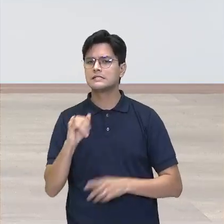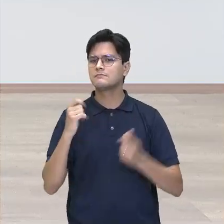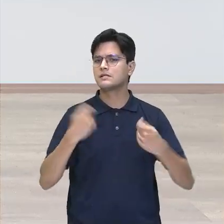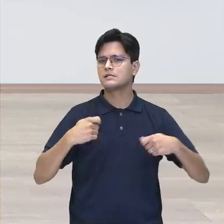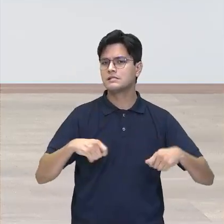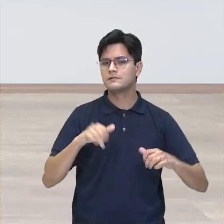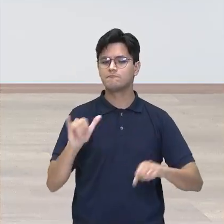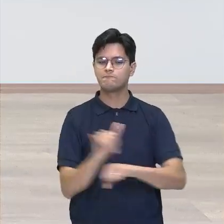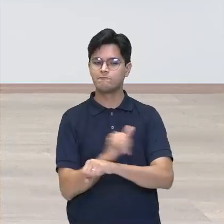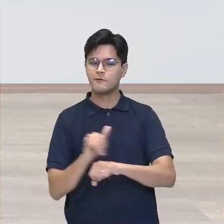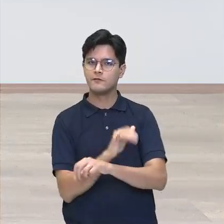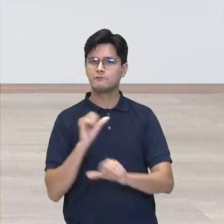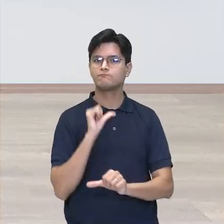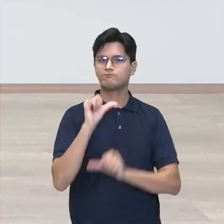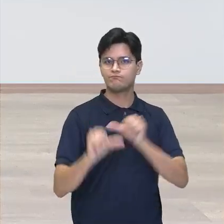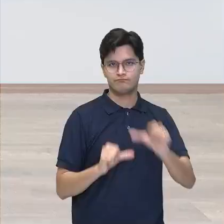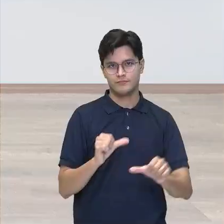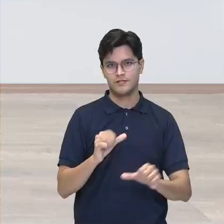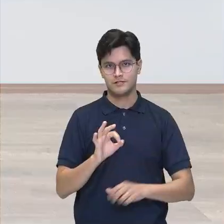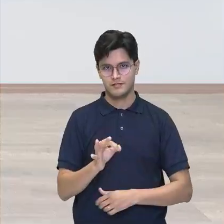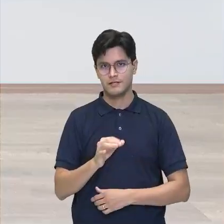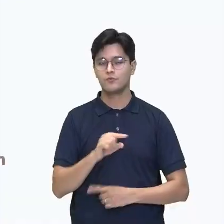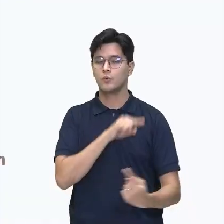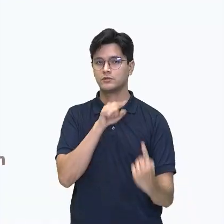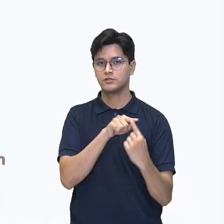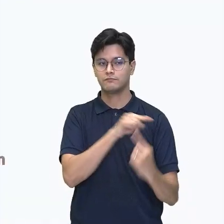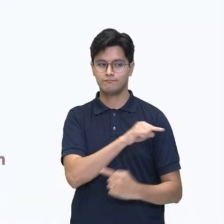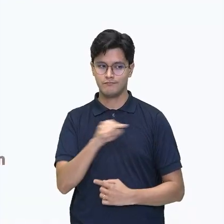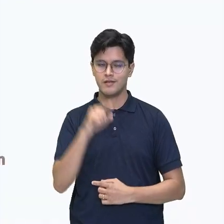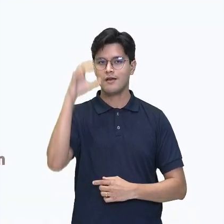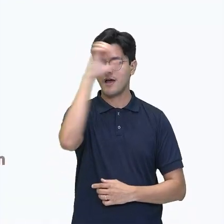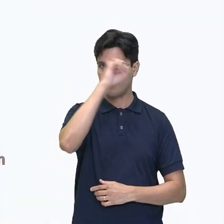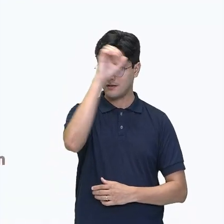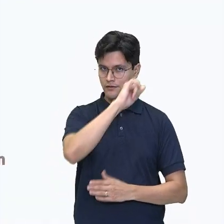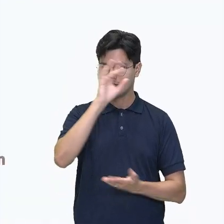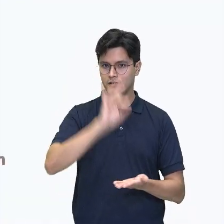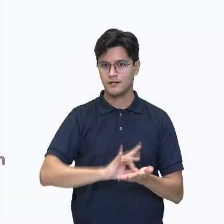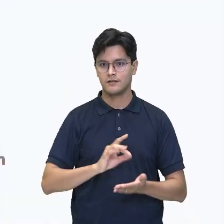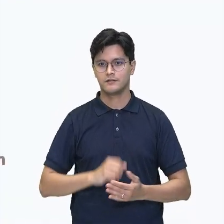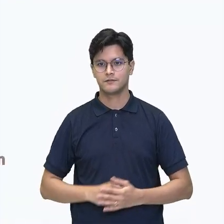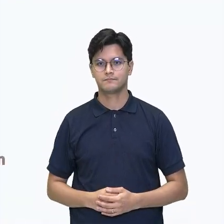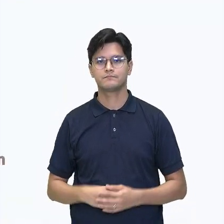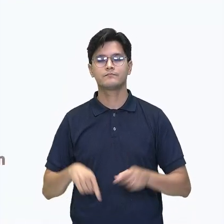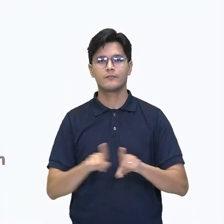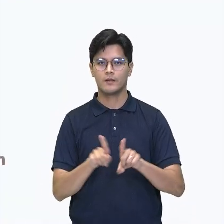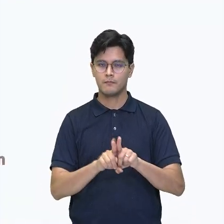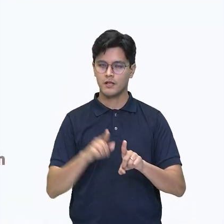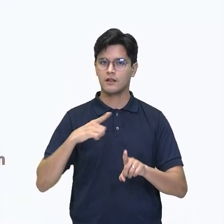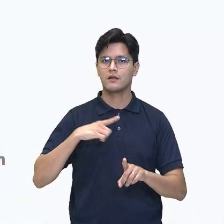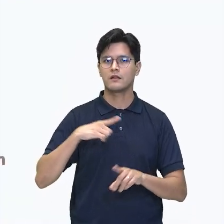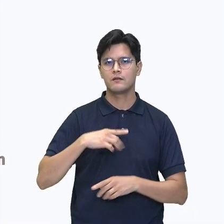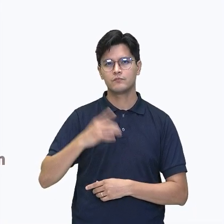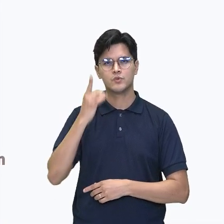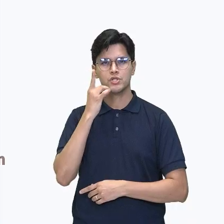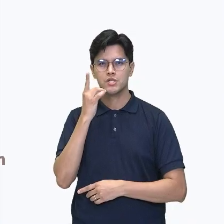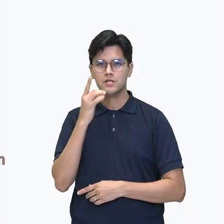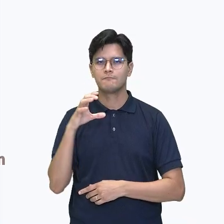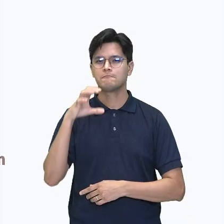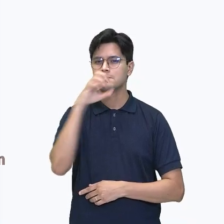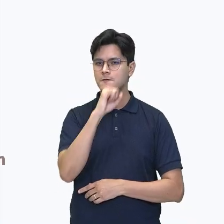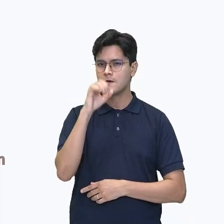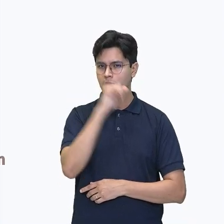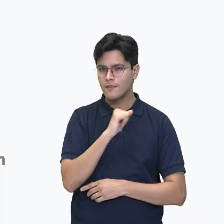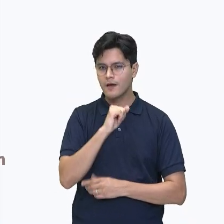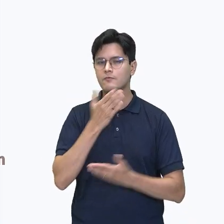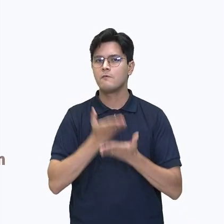de 2025. Aí, por último, a gente tem como datas importantes aí os nossos sábados letivos, né? Fiquem atentos aí que houve uma